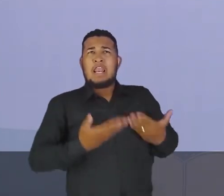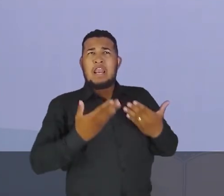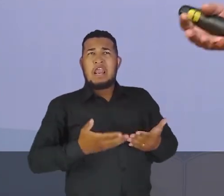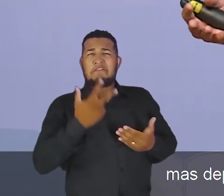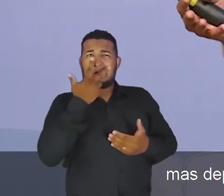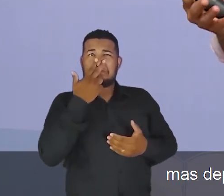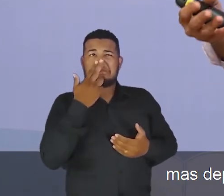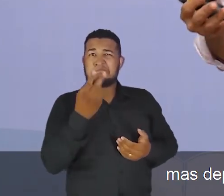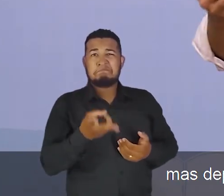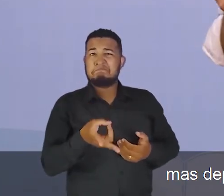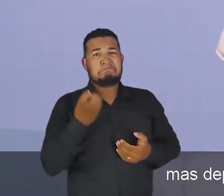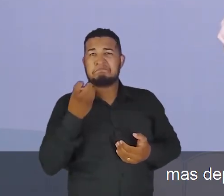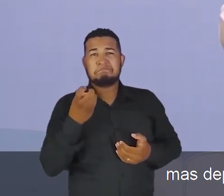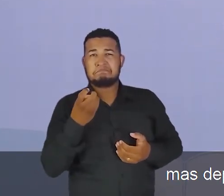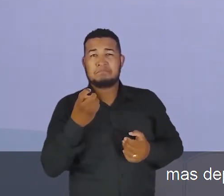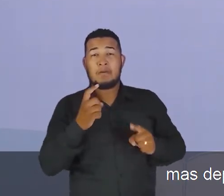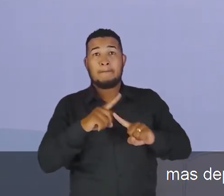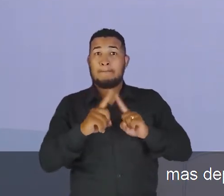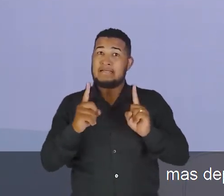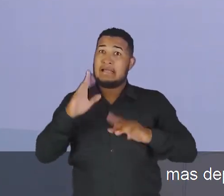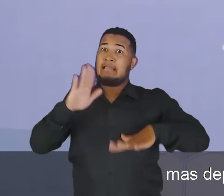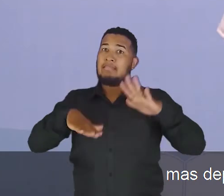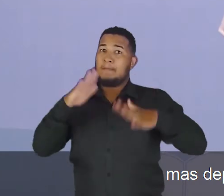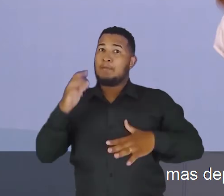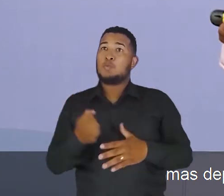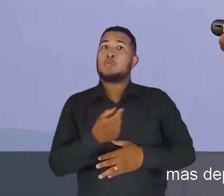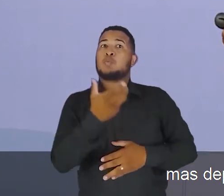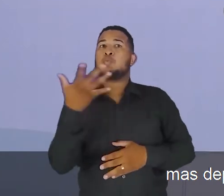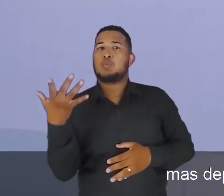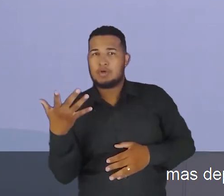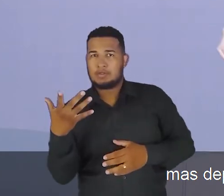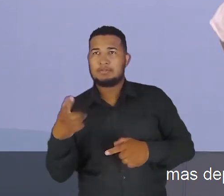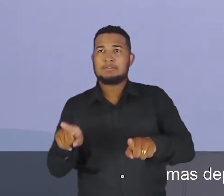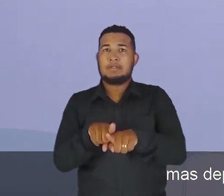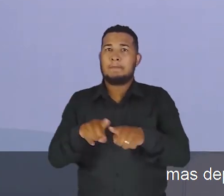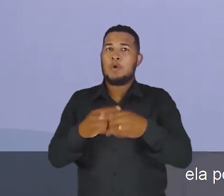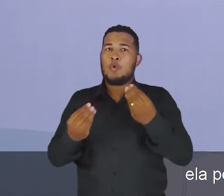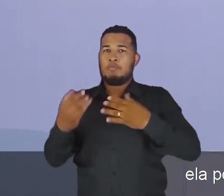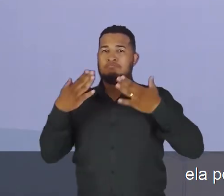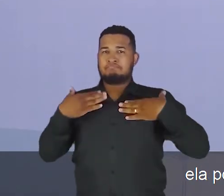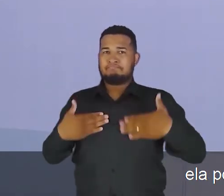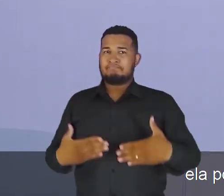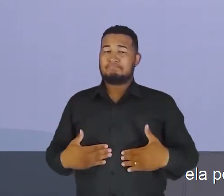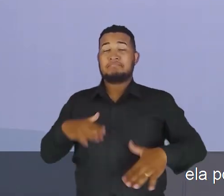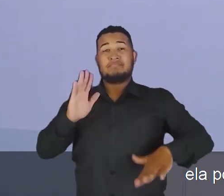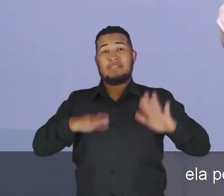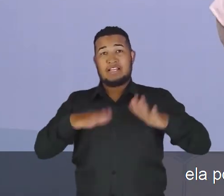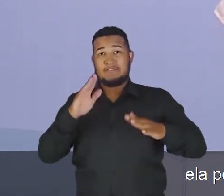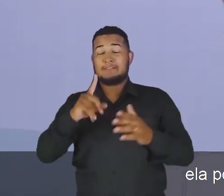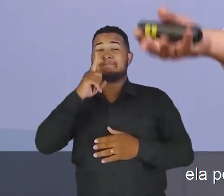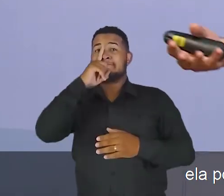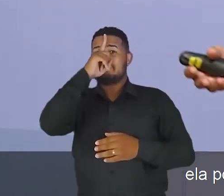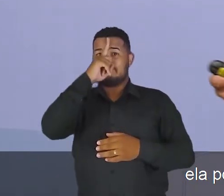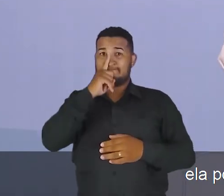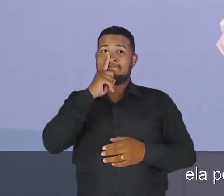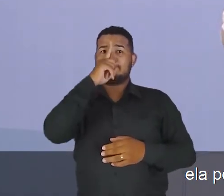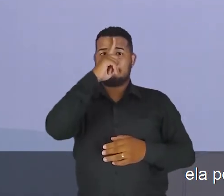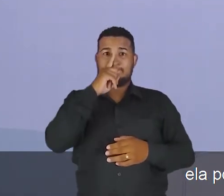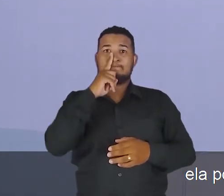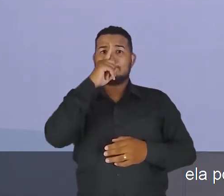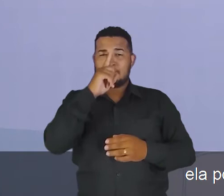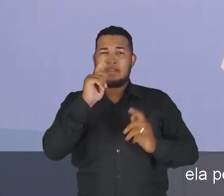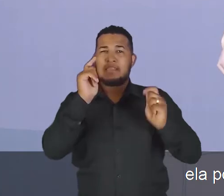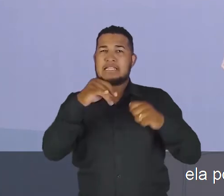você não percebe. Mas dependendo da infestação e da sua imunidade, essa doença ela pode gerar graves problemas, levando